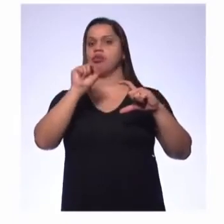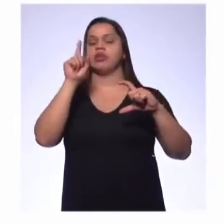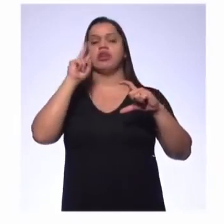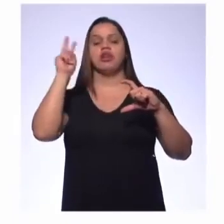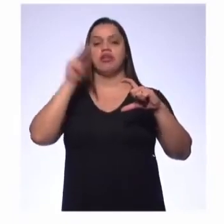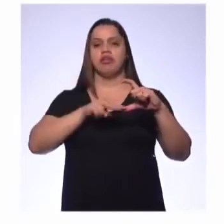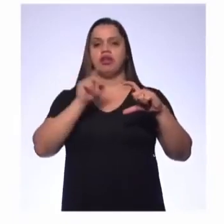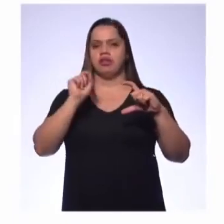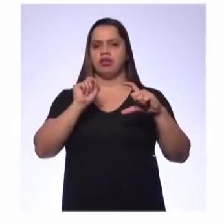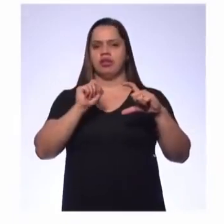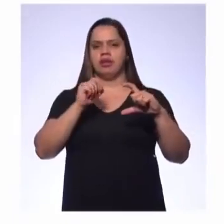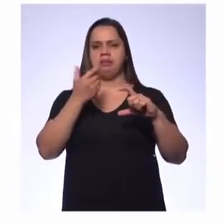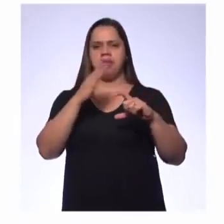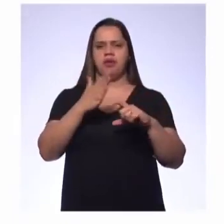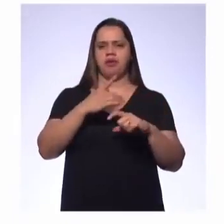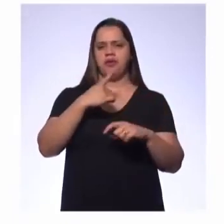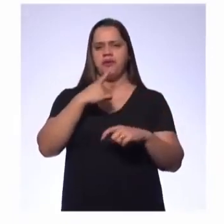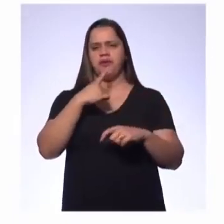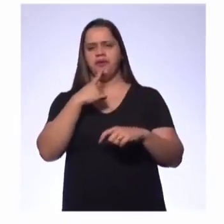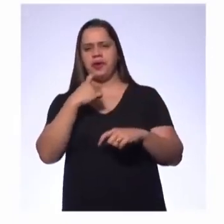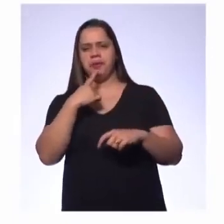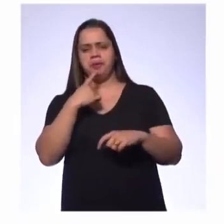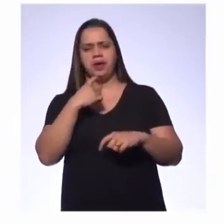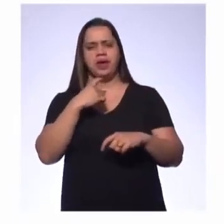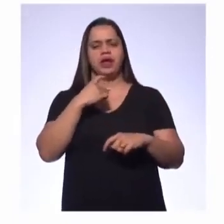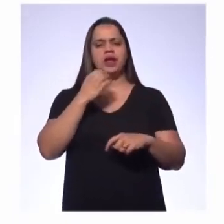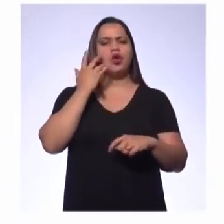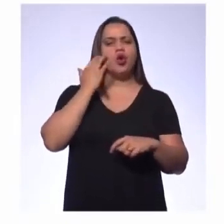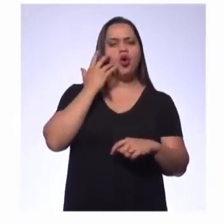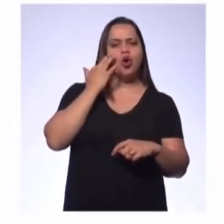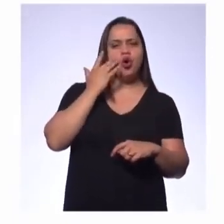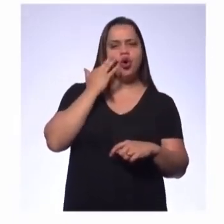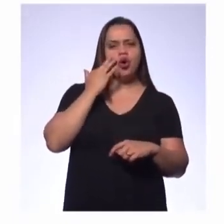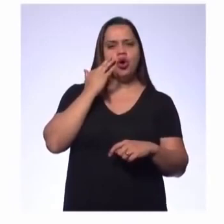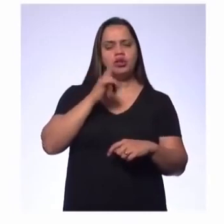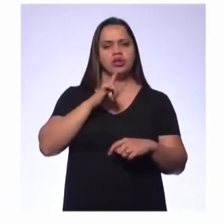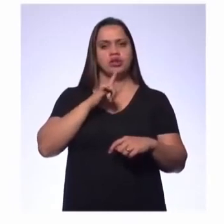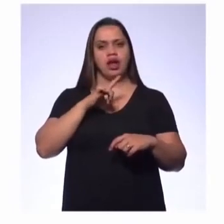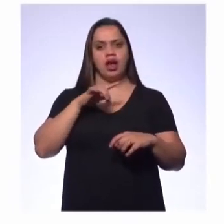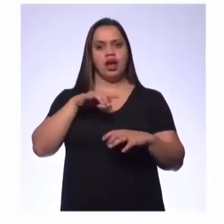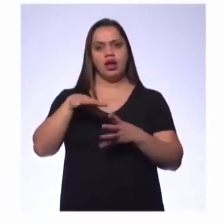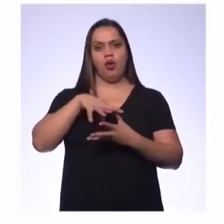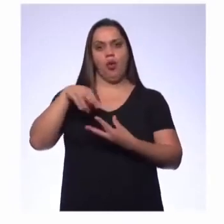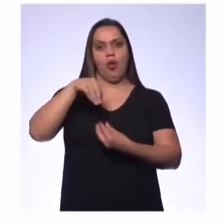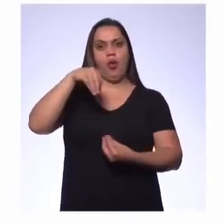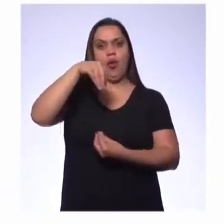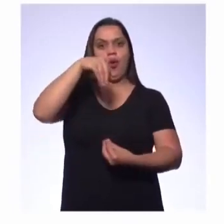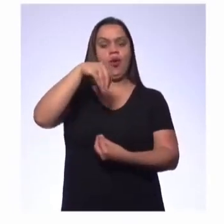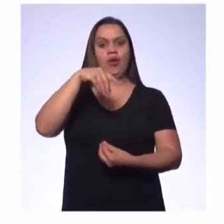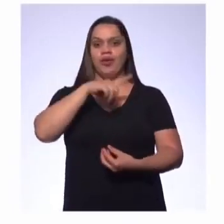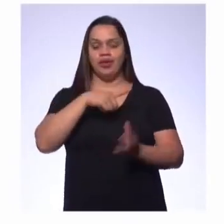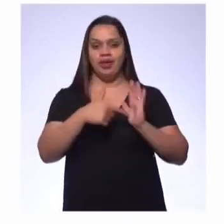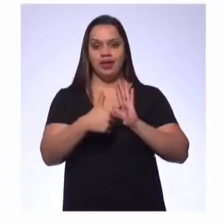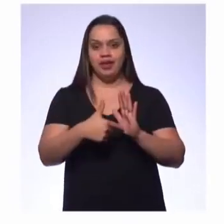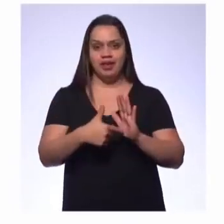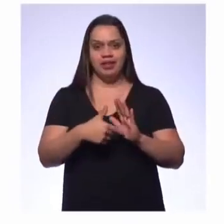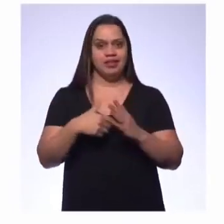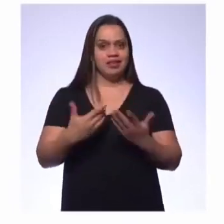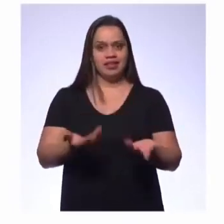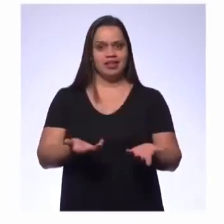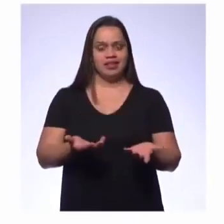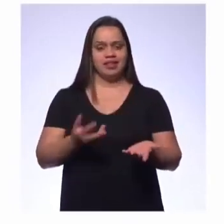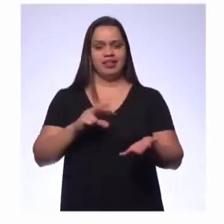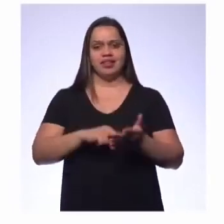sei lá, acho que meio avermelhada, meio rosa aí na sua frente, que tem um fantasma aí aparecendo e tal. Então, não tem...